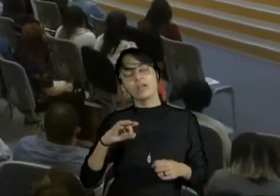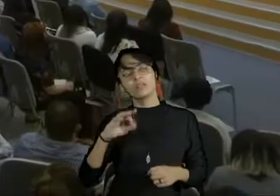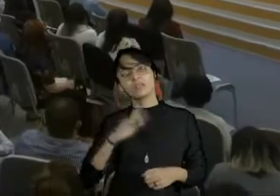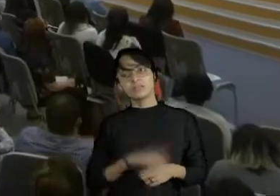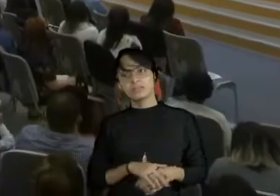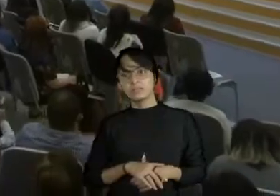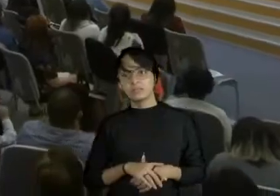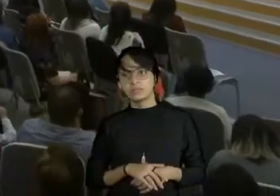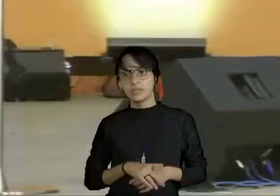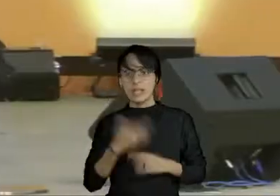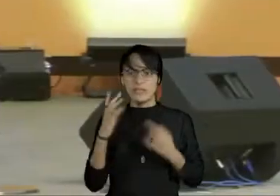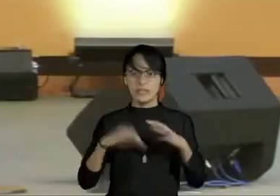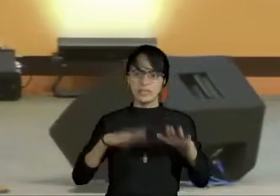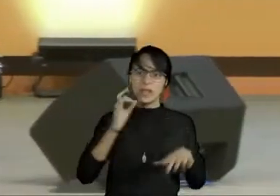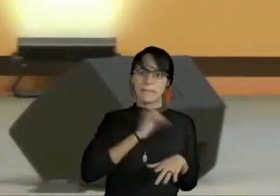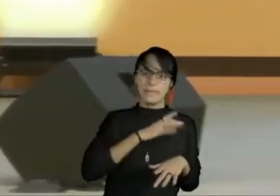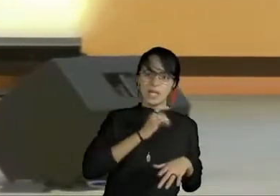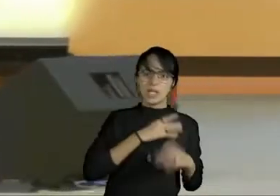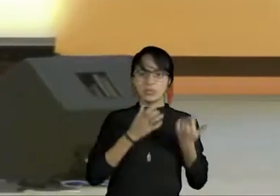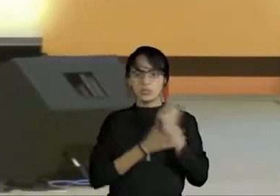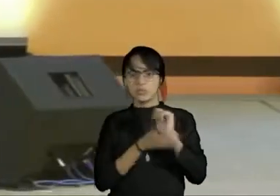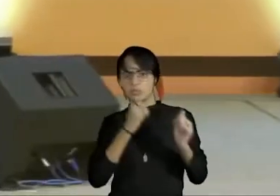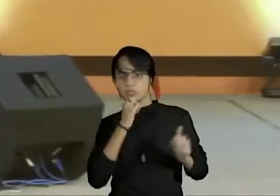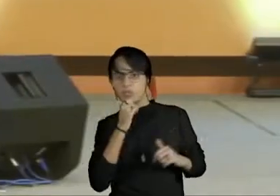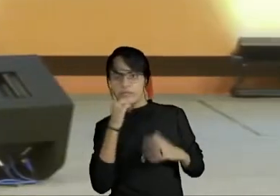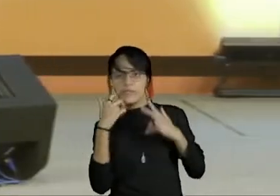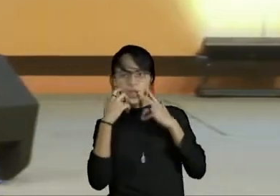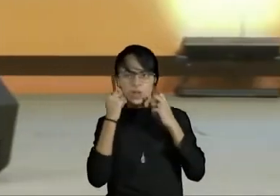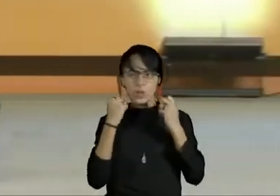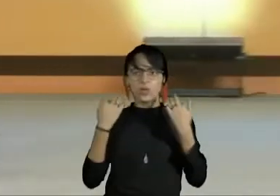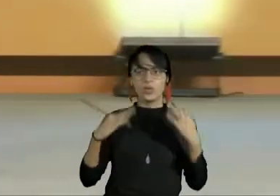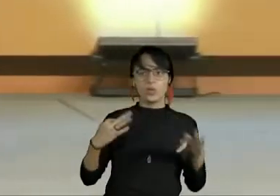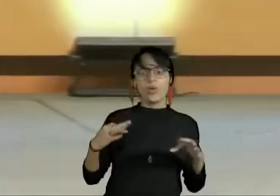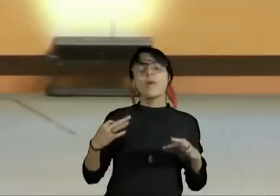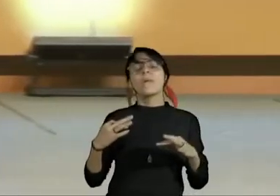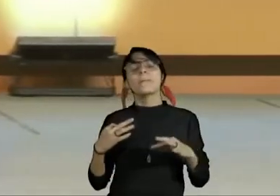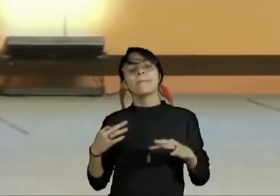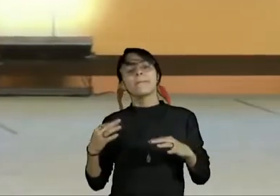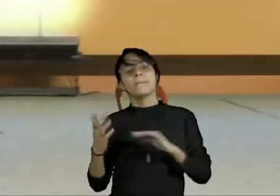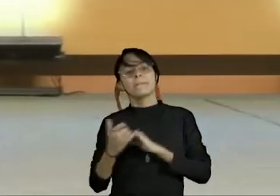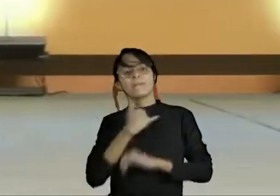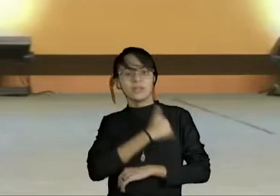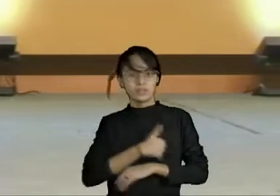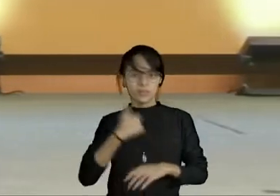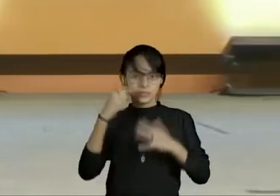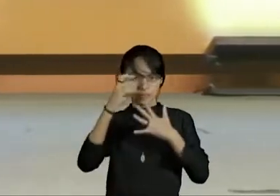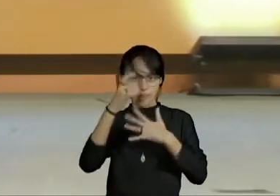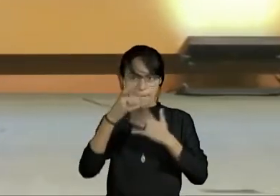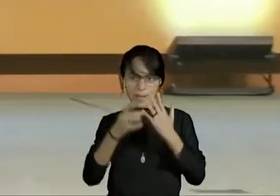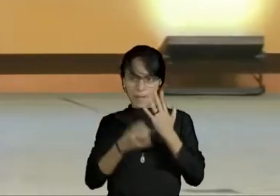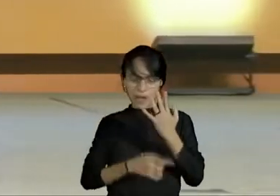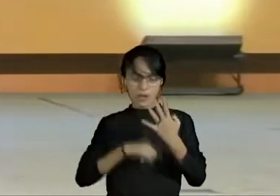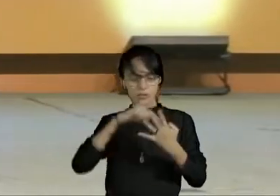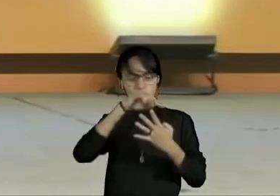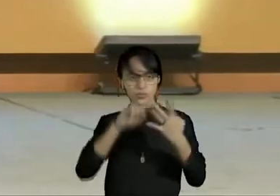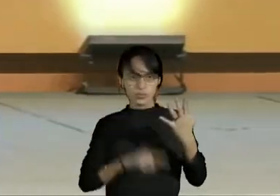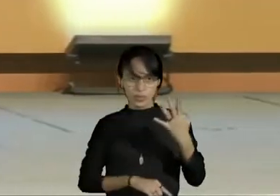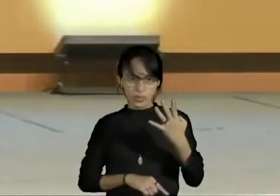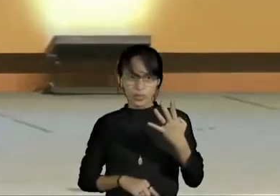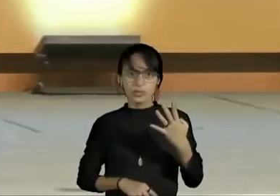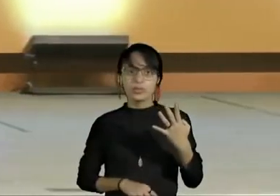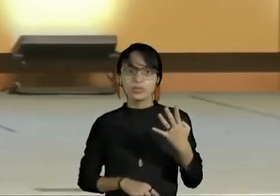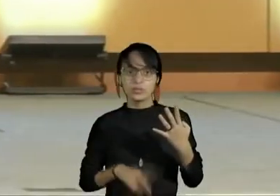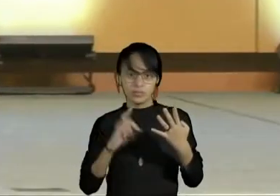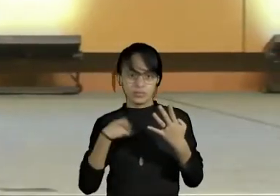medo, insegurança, tristeza, vergonha e dor, João vai pontuar cada uma dentre as 4, e nós escolhemos hoje